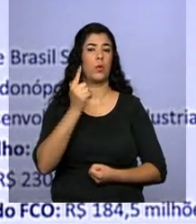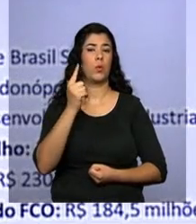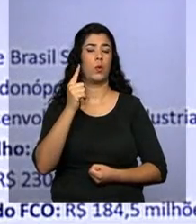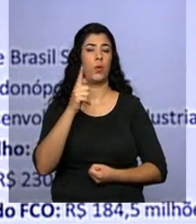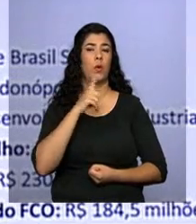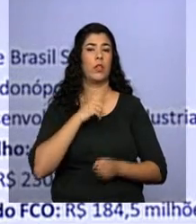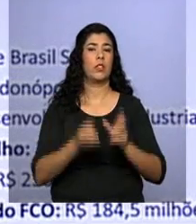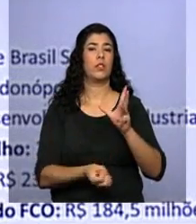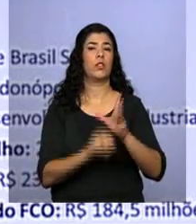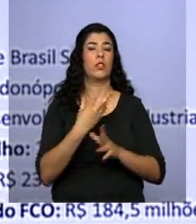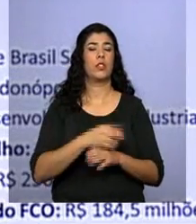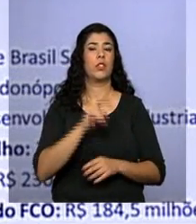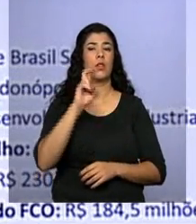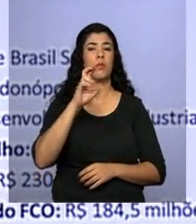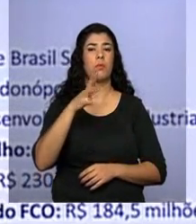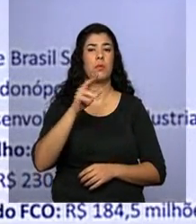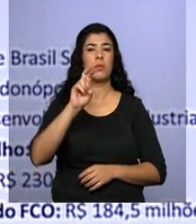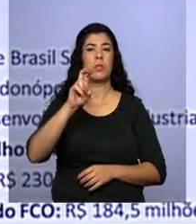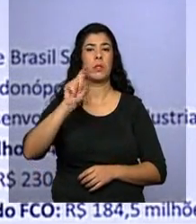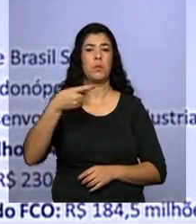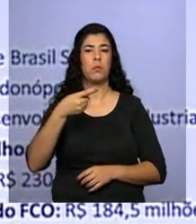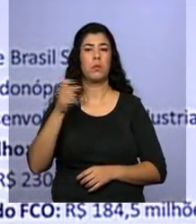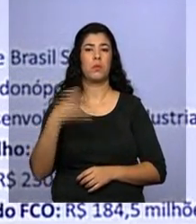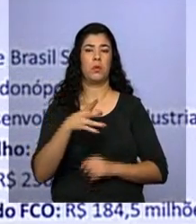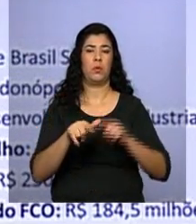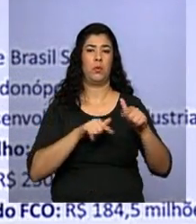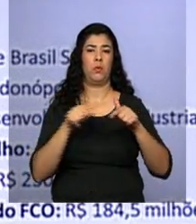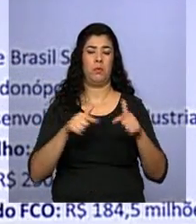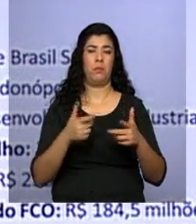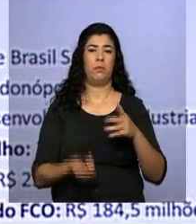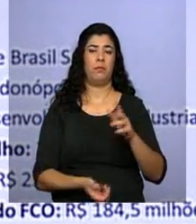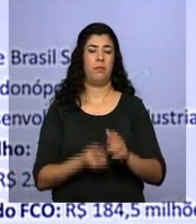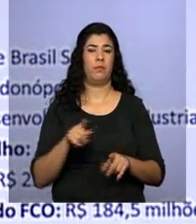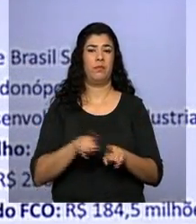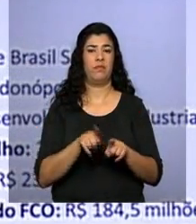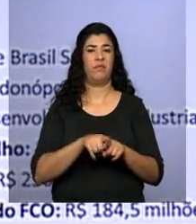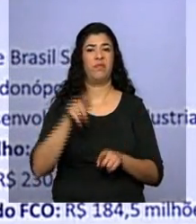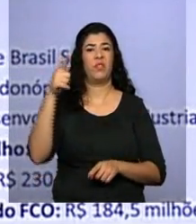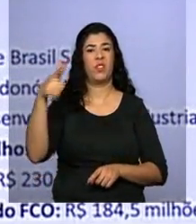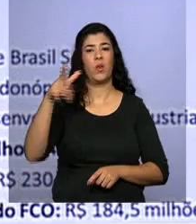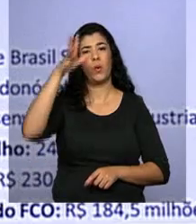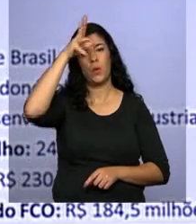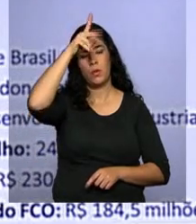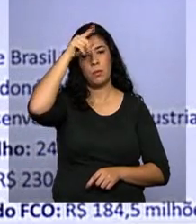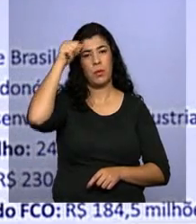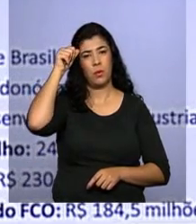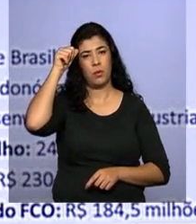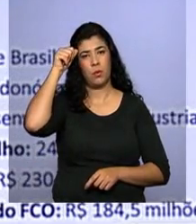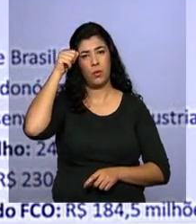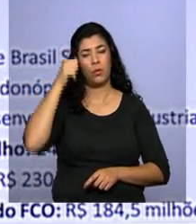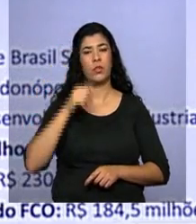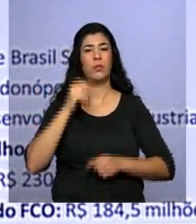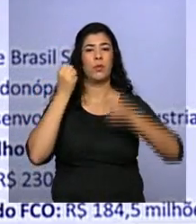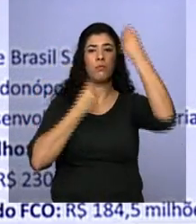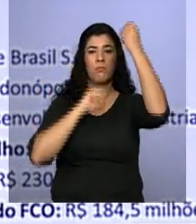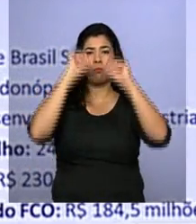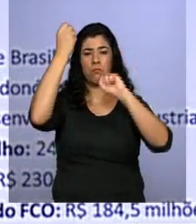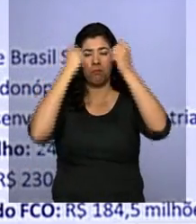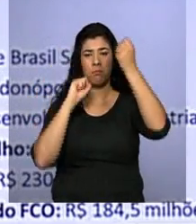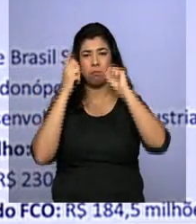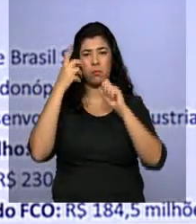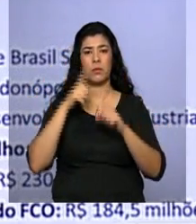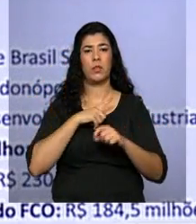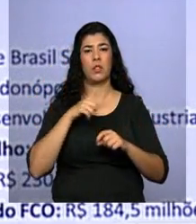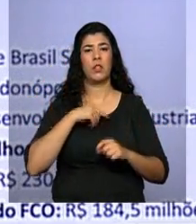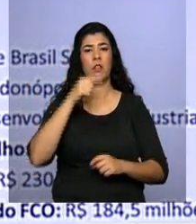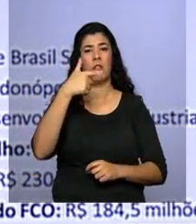empregos e aqui a Noble Brasil em no Mato Grosso desenvolvimento industrial